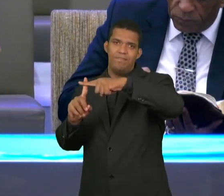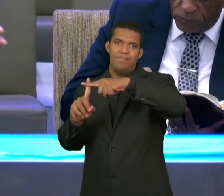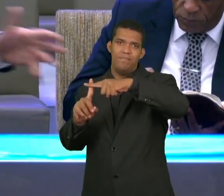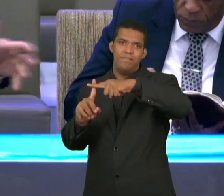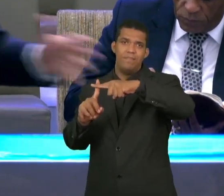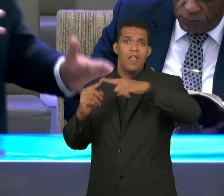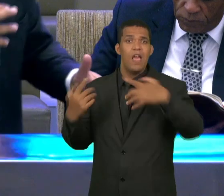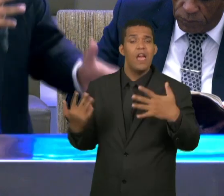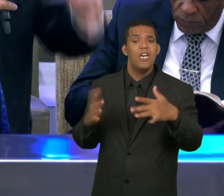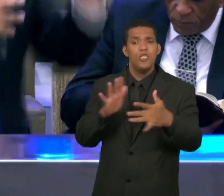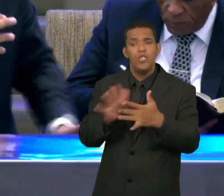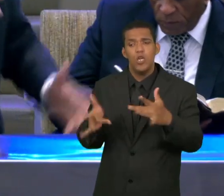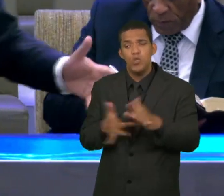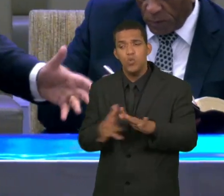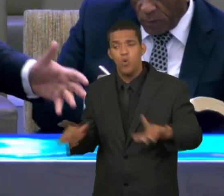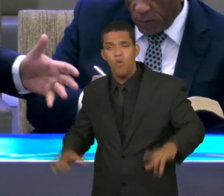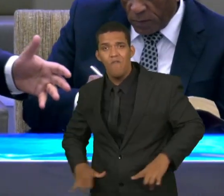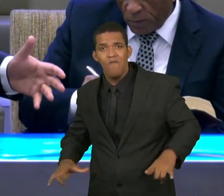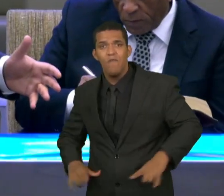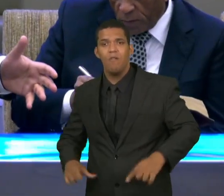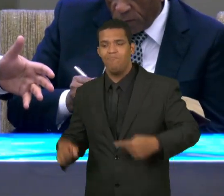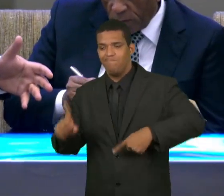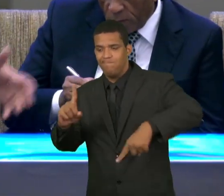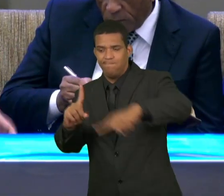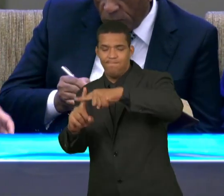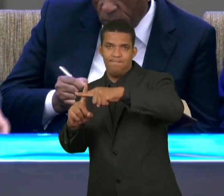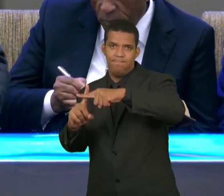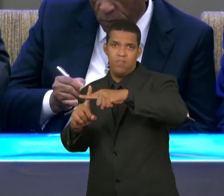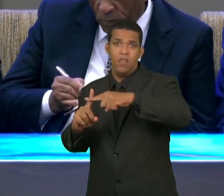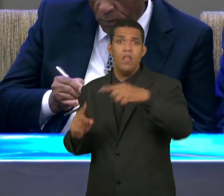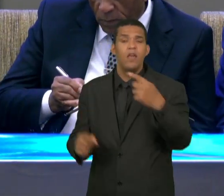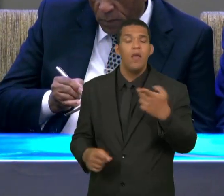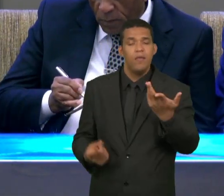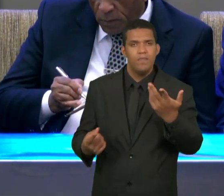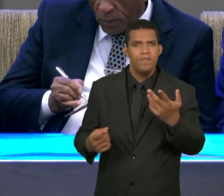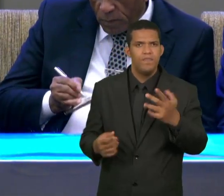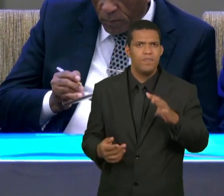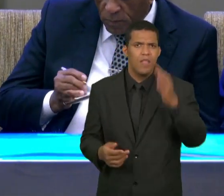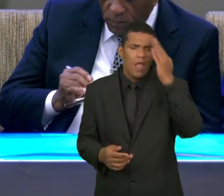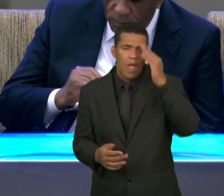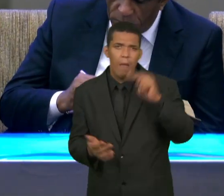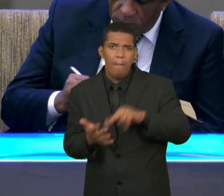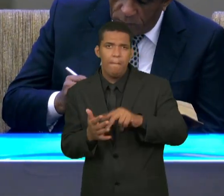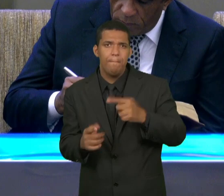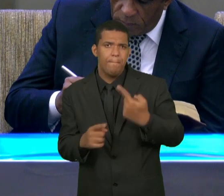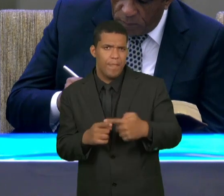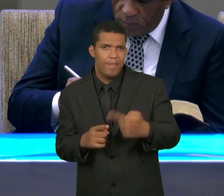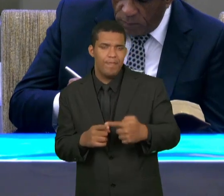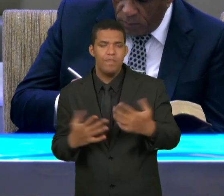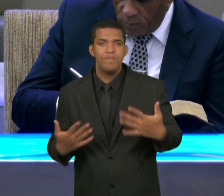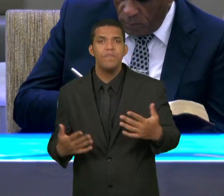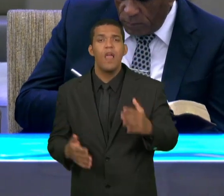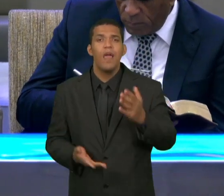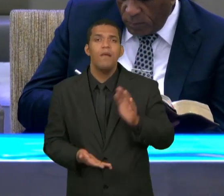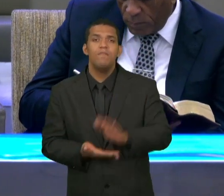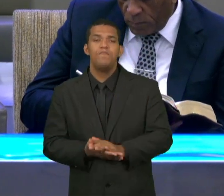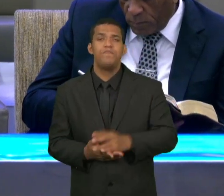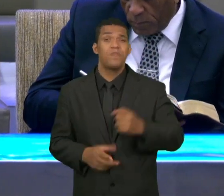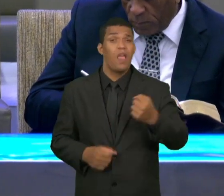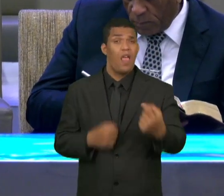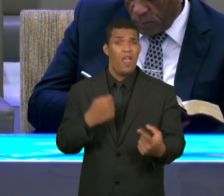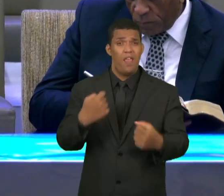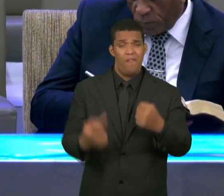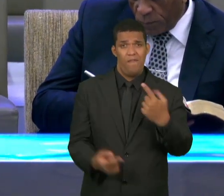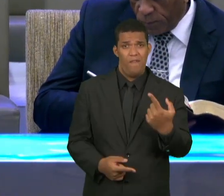Jesus passou pela cruz. Pois é. Sabe por quê? Porque muitas vezes nós não